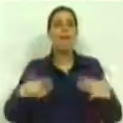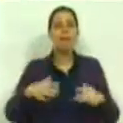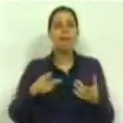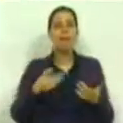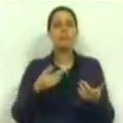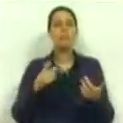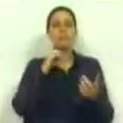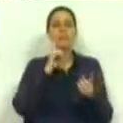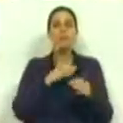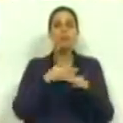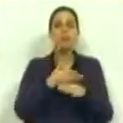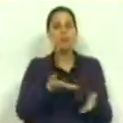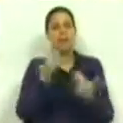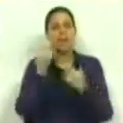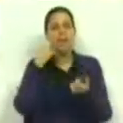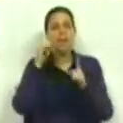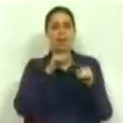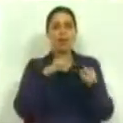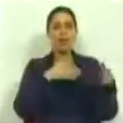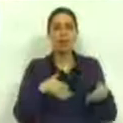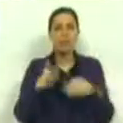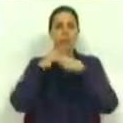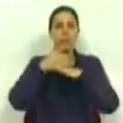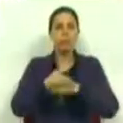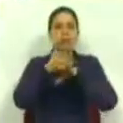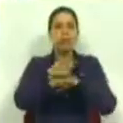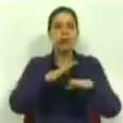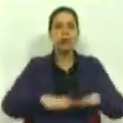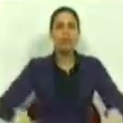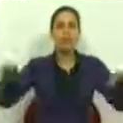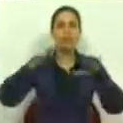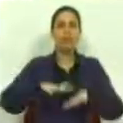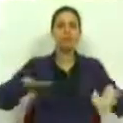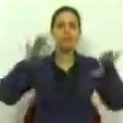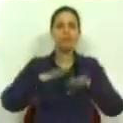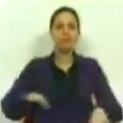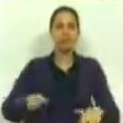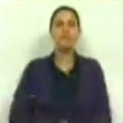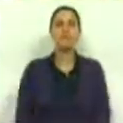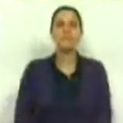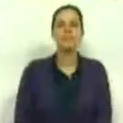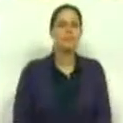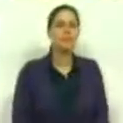de remoção do navio para o colocar de novo a navegar em águas calmas.